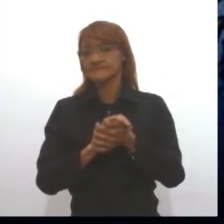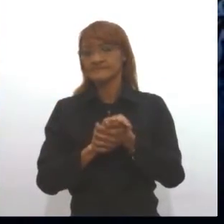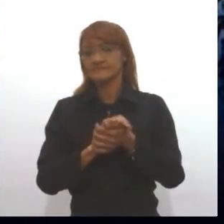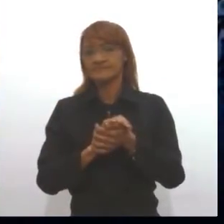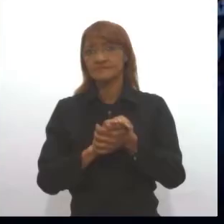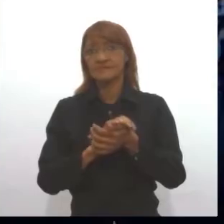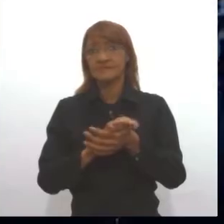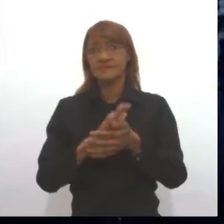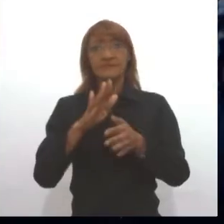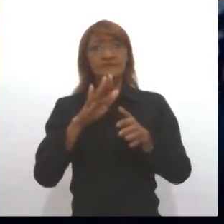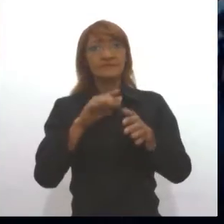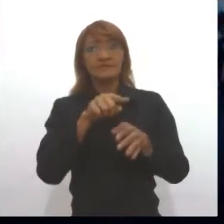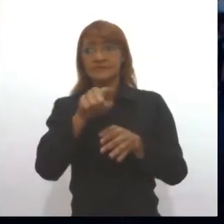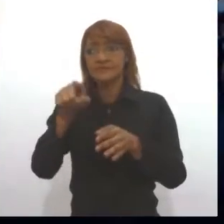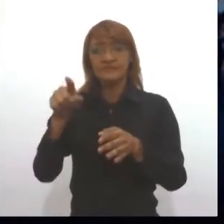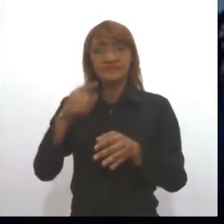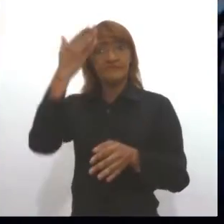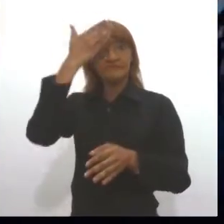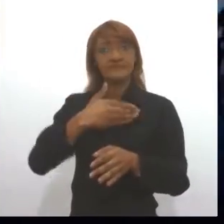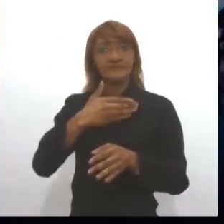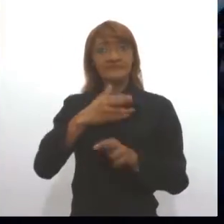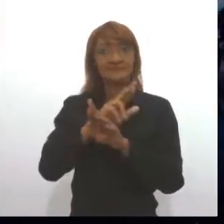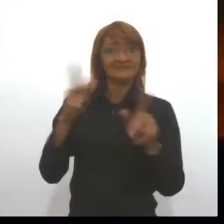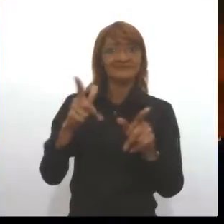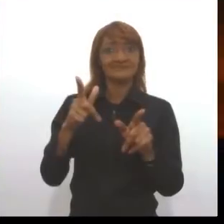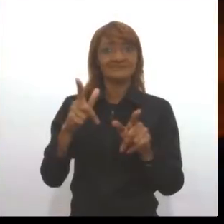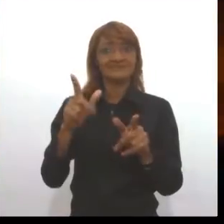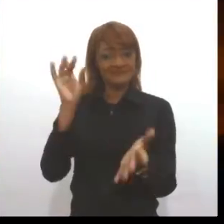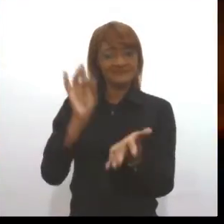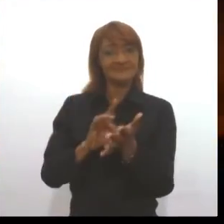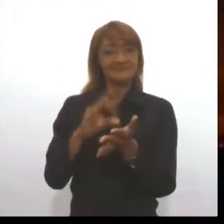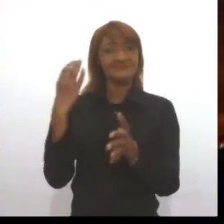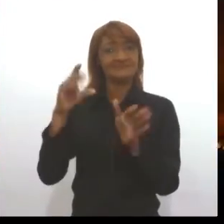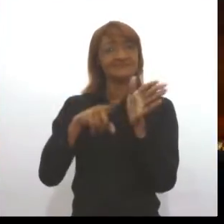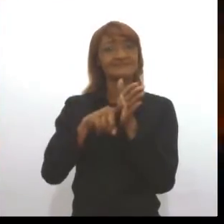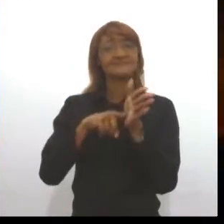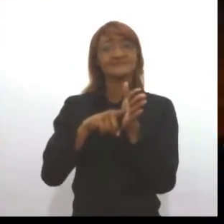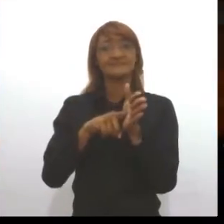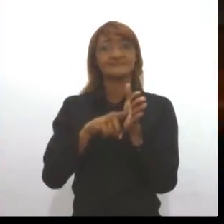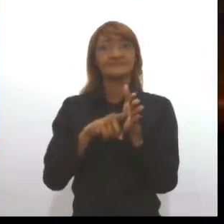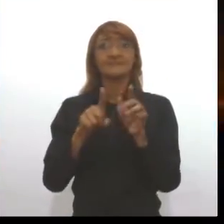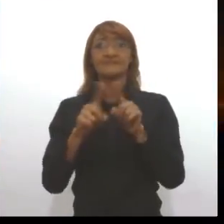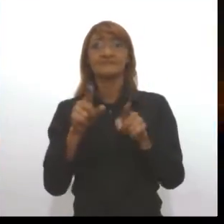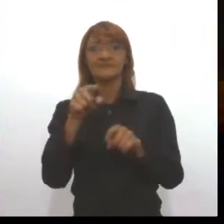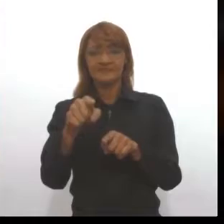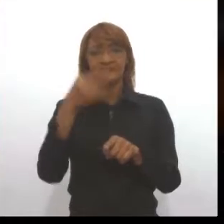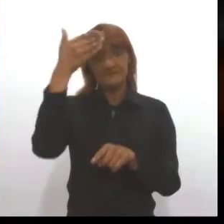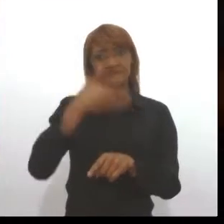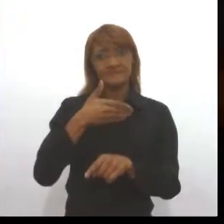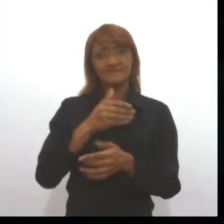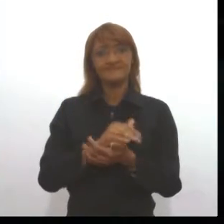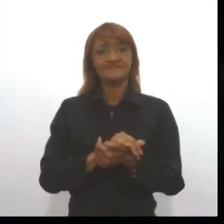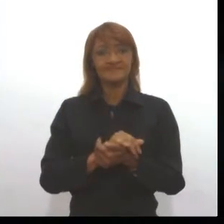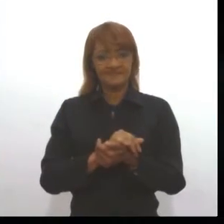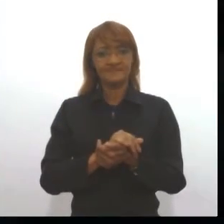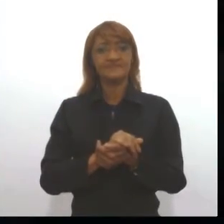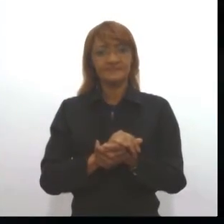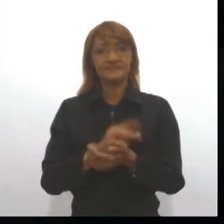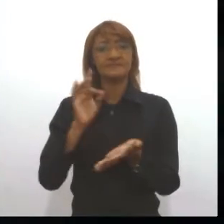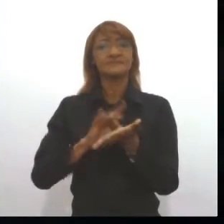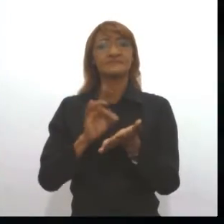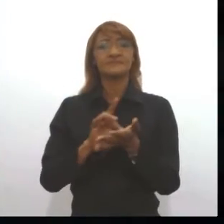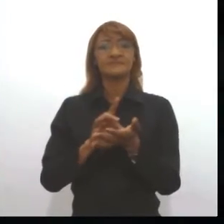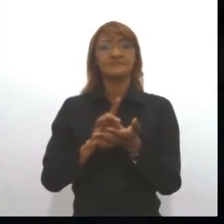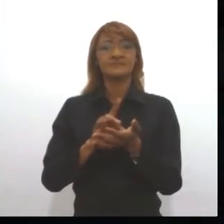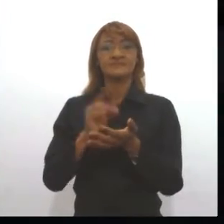Verdades relativas. Que até que você não prova por contrário, aquela é a única verdade, não é isso a ciência? Mas se você provar que aquele fato ali